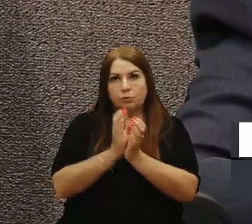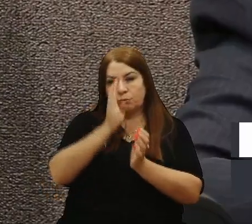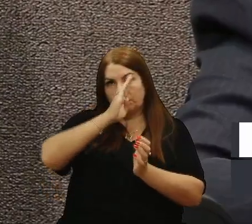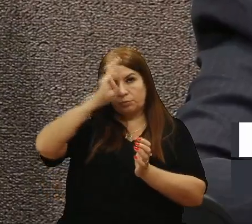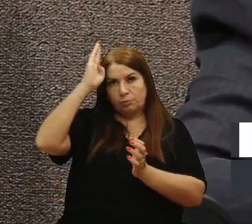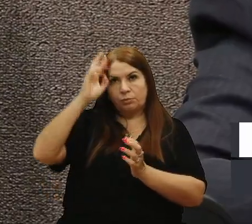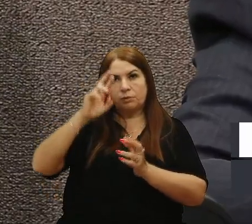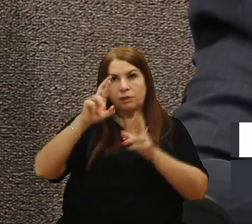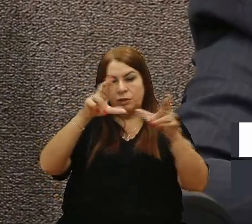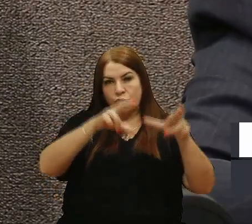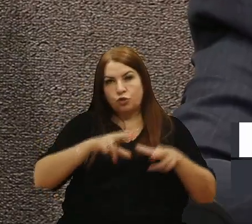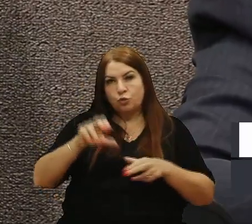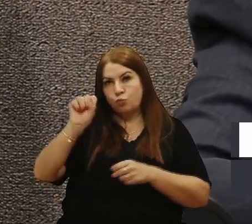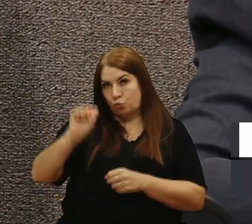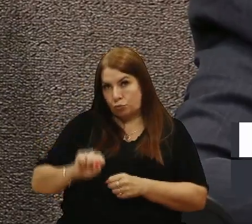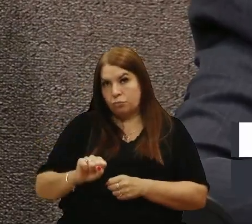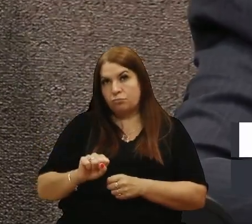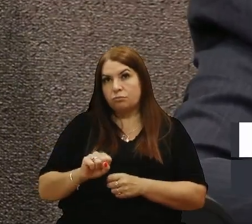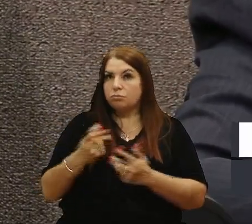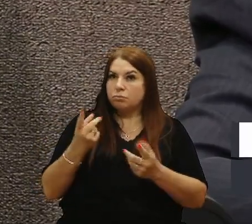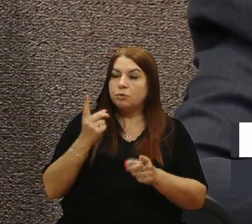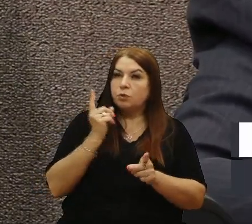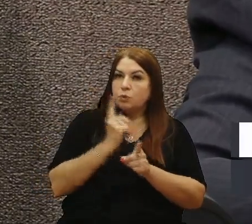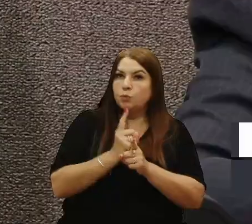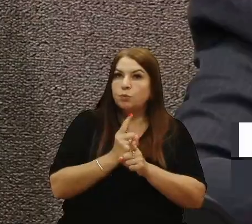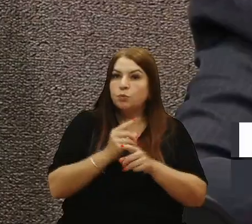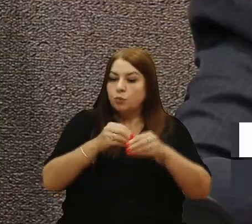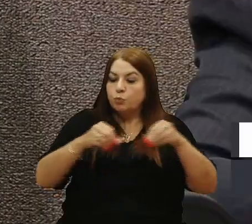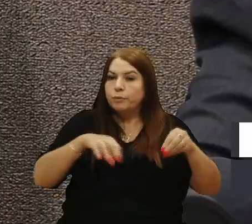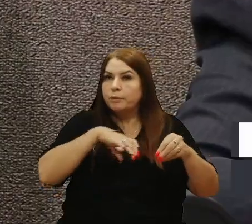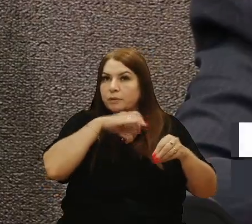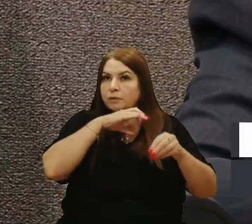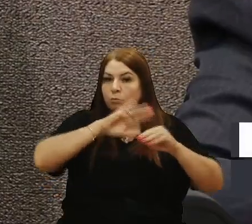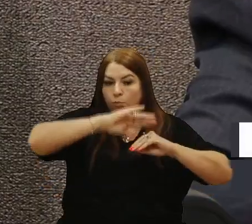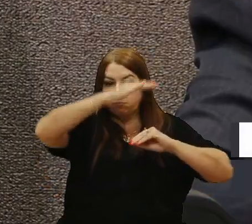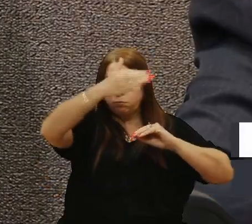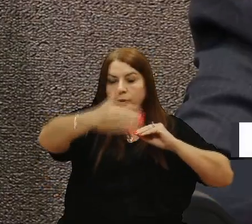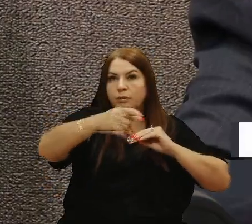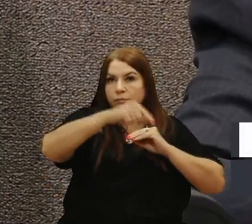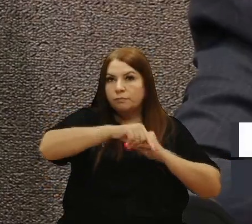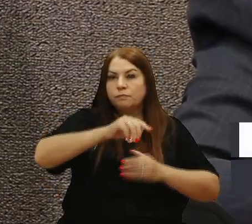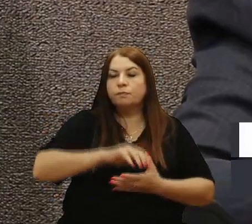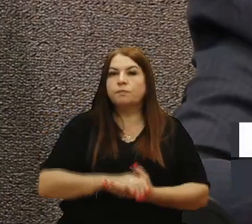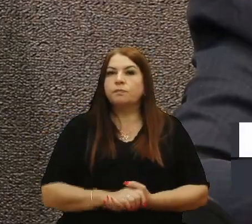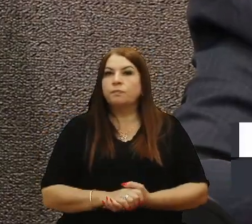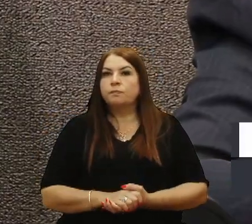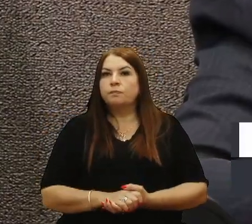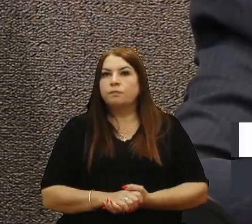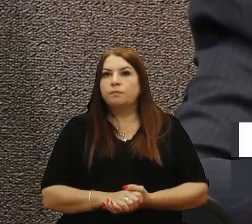da região sul. Que se encontre um terreno, um pavilhão,